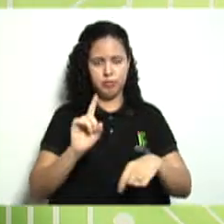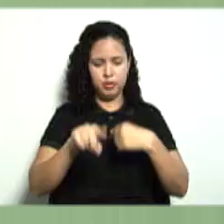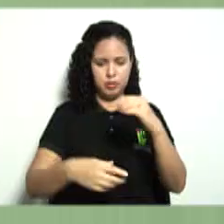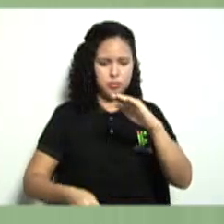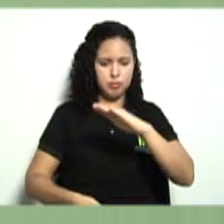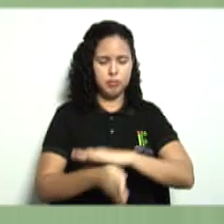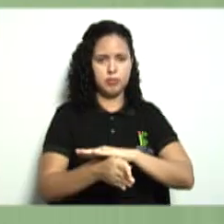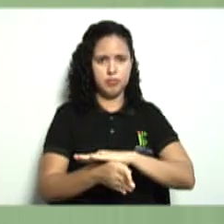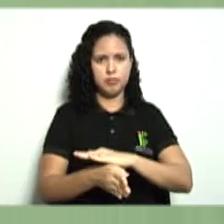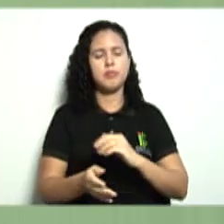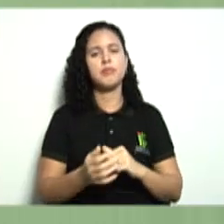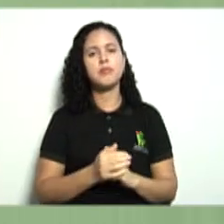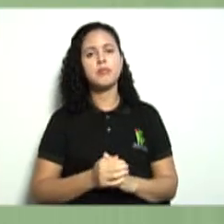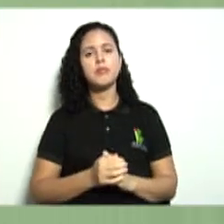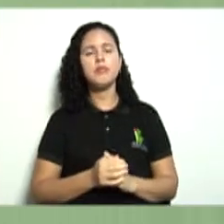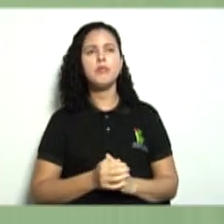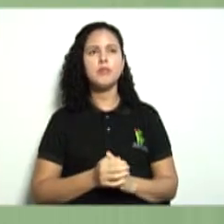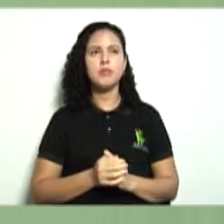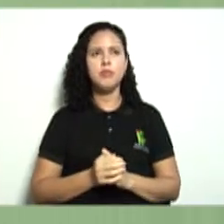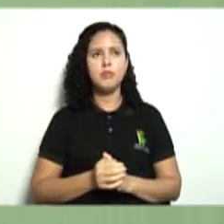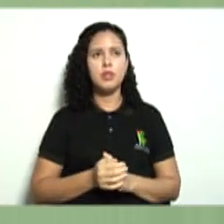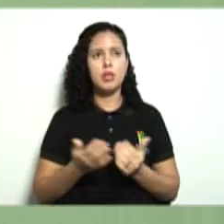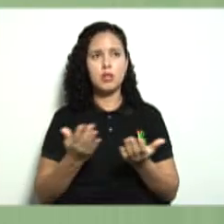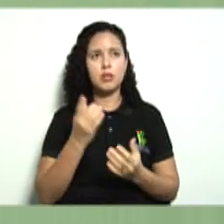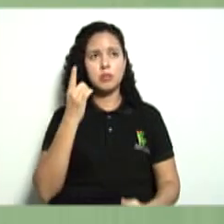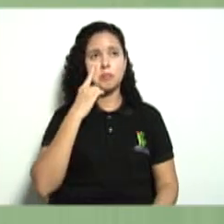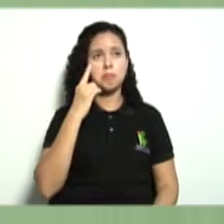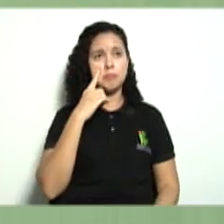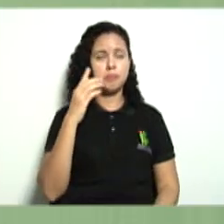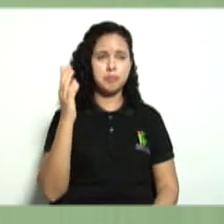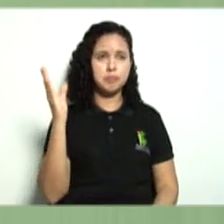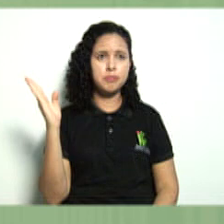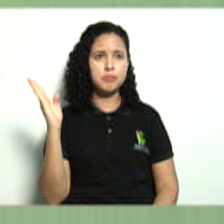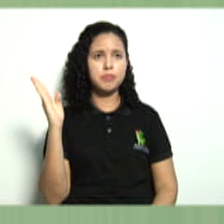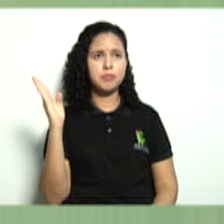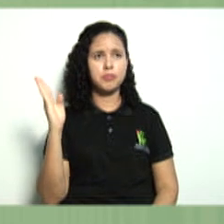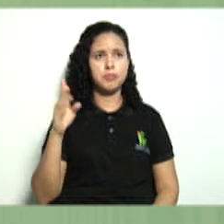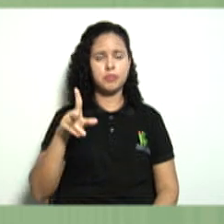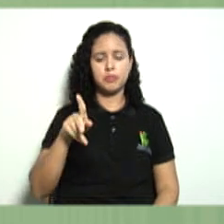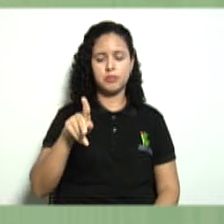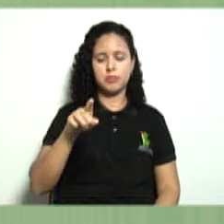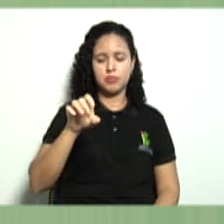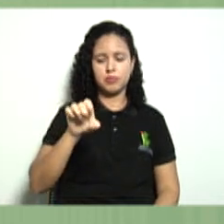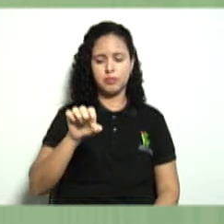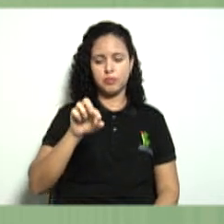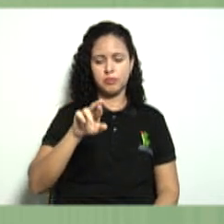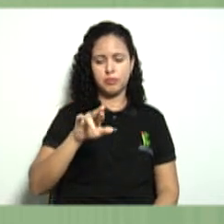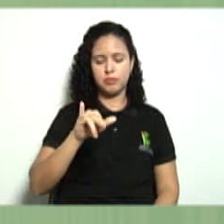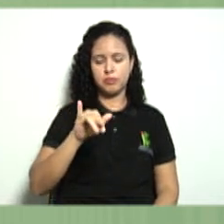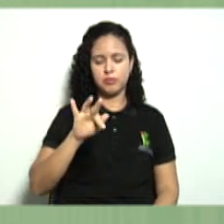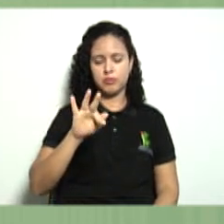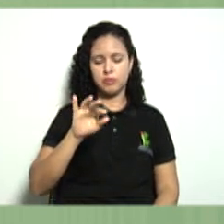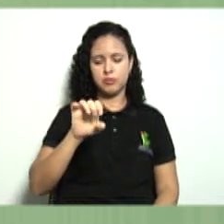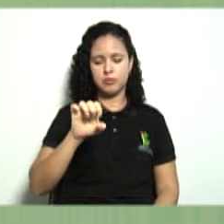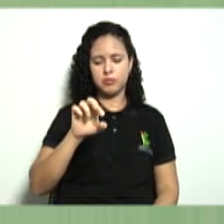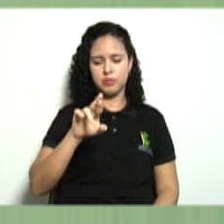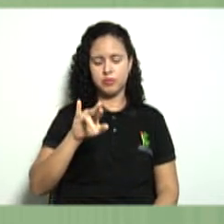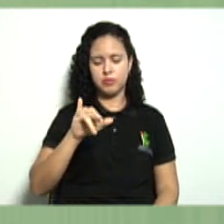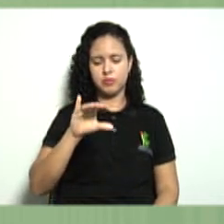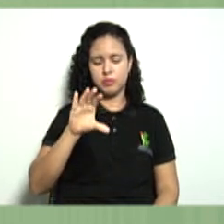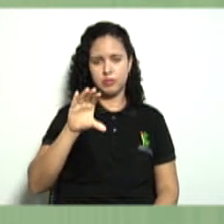ó. Vamos ver o que são os periféricos de entrada.